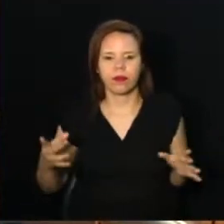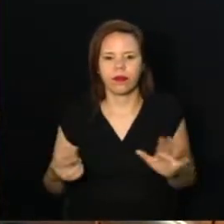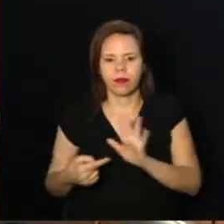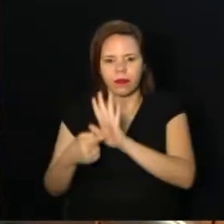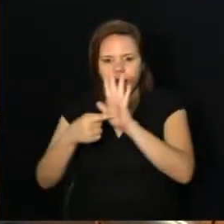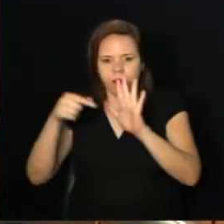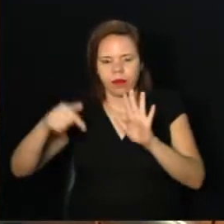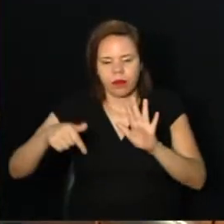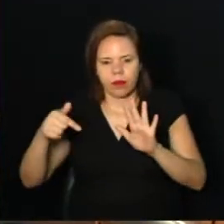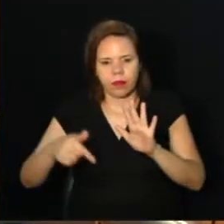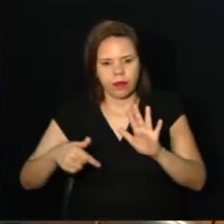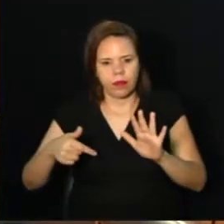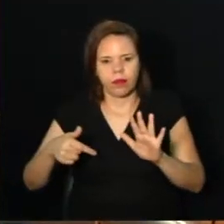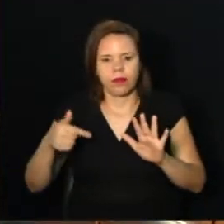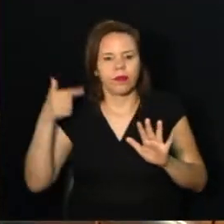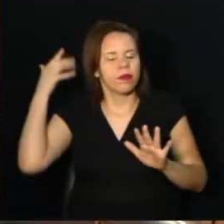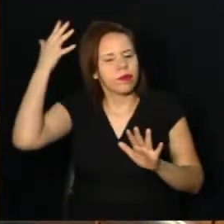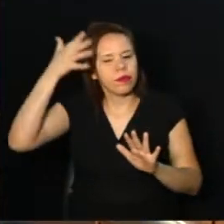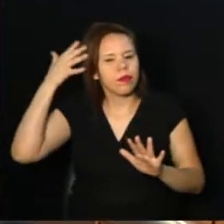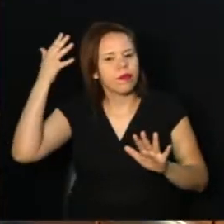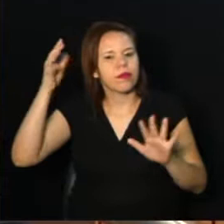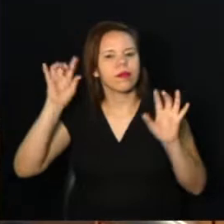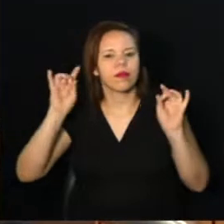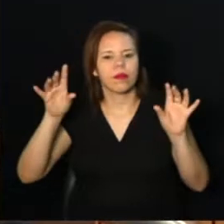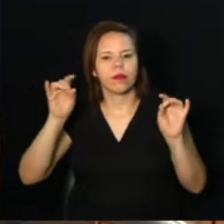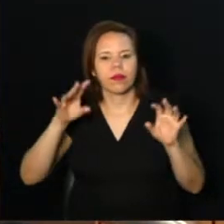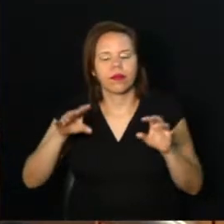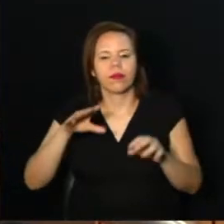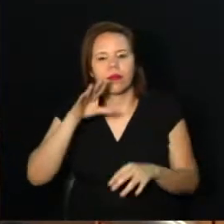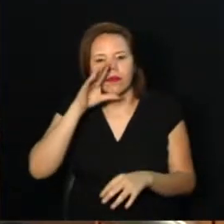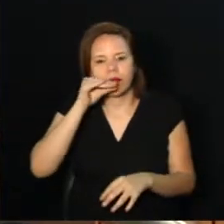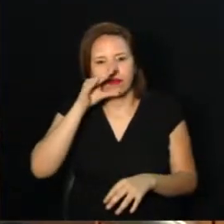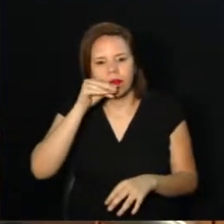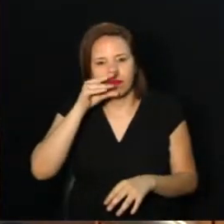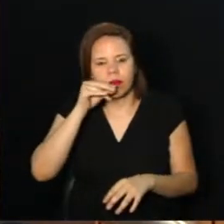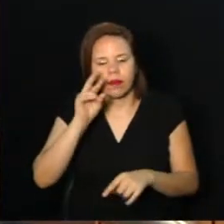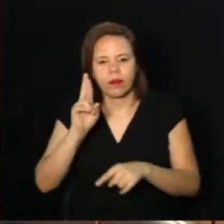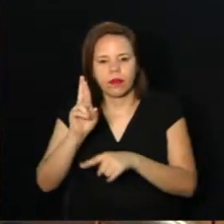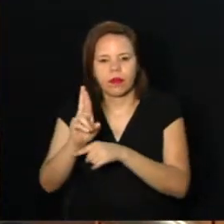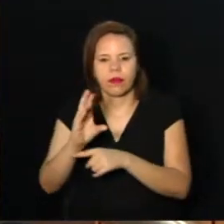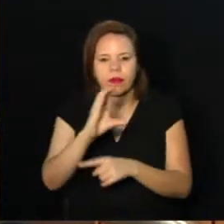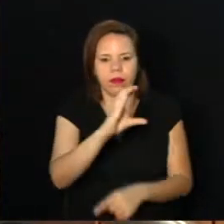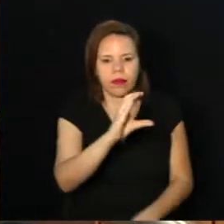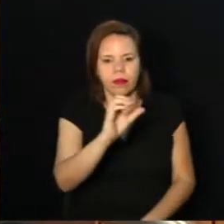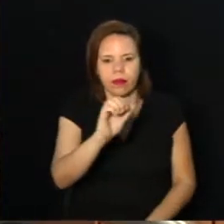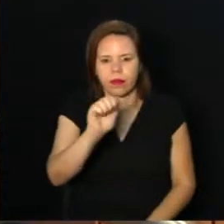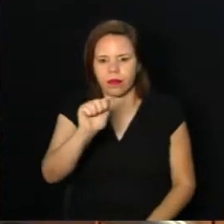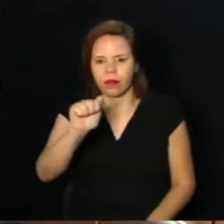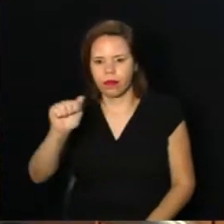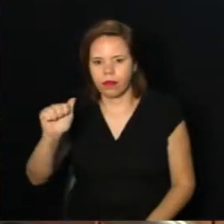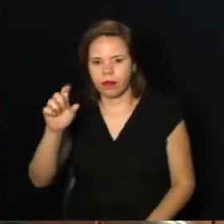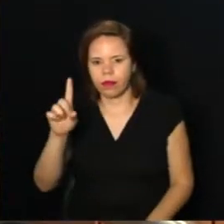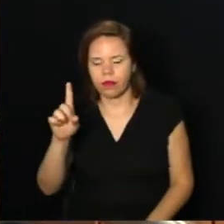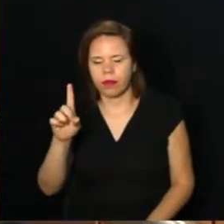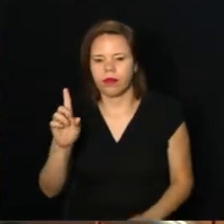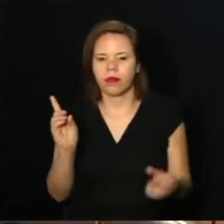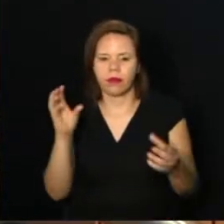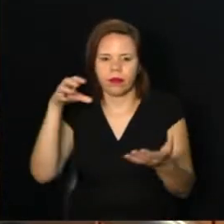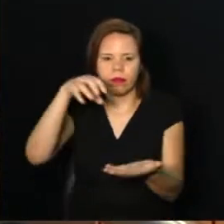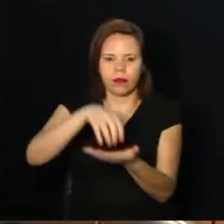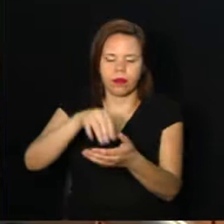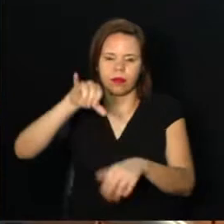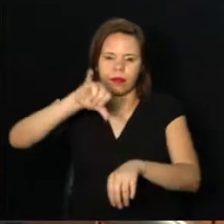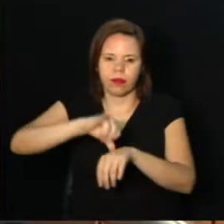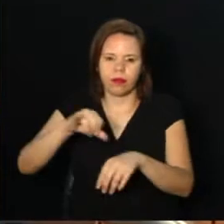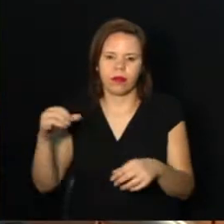apresentaram a este cerimonial. Servidores representantes do CAAD, Centro de Atendimento e Apoio